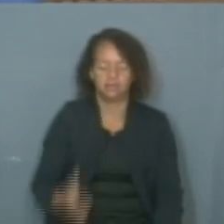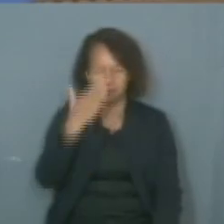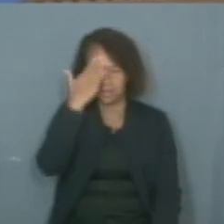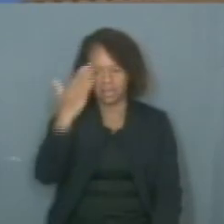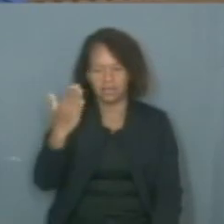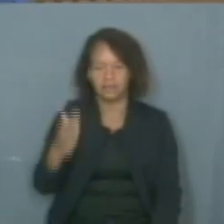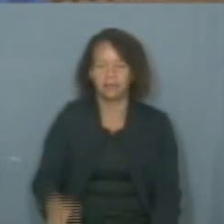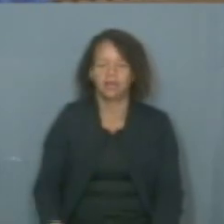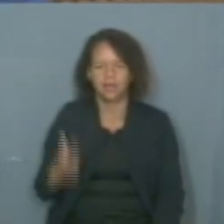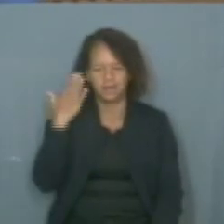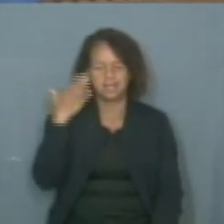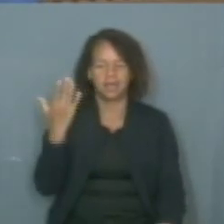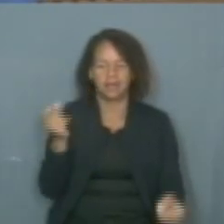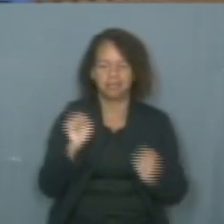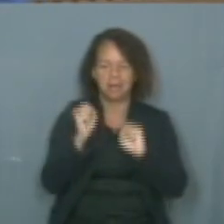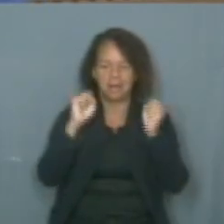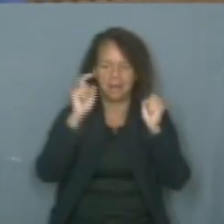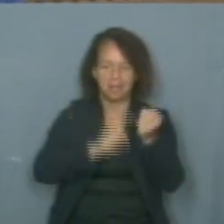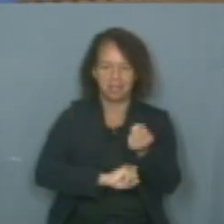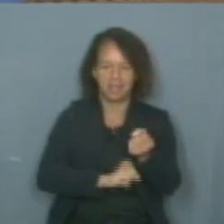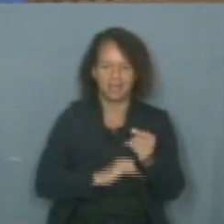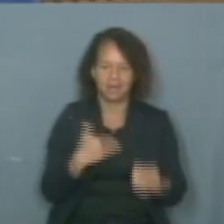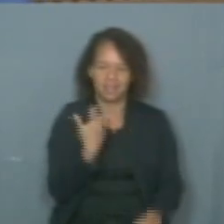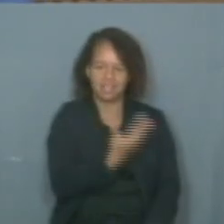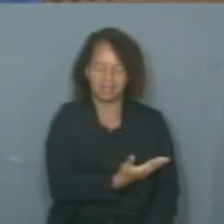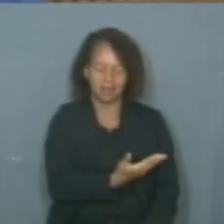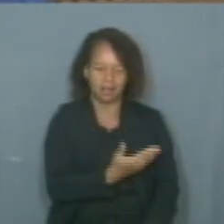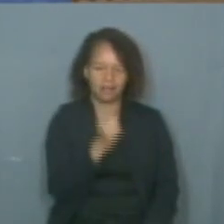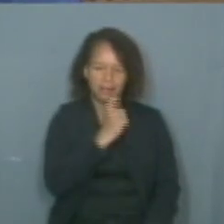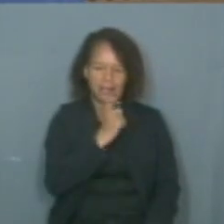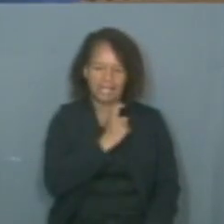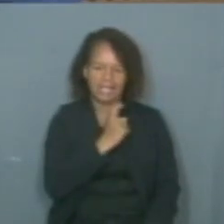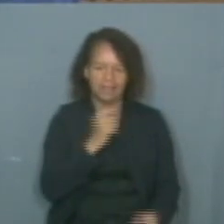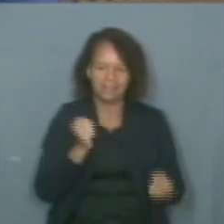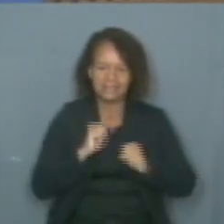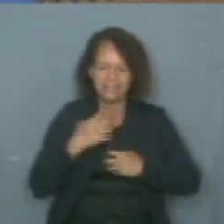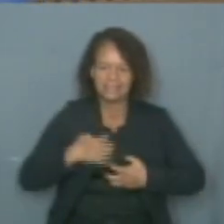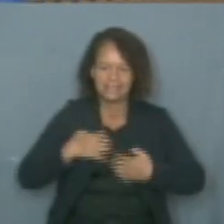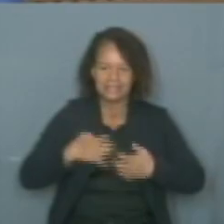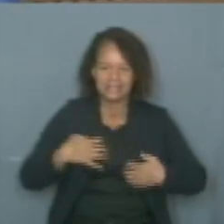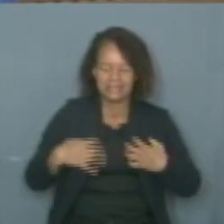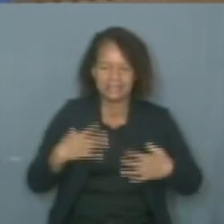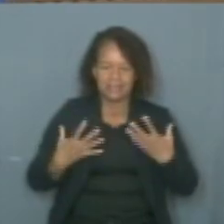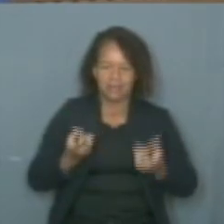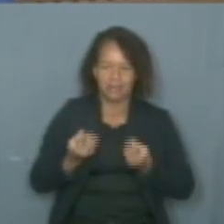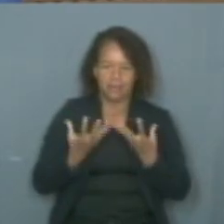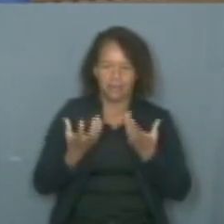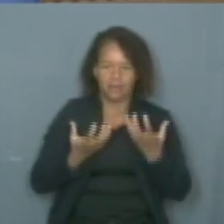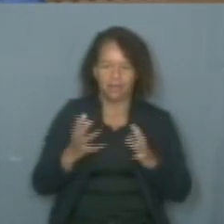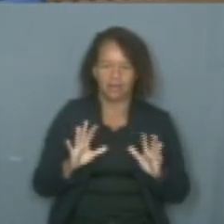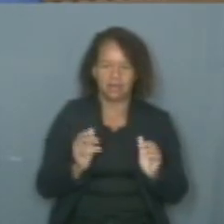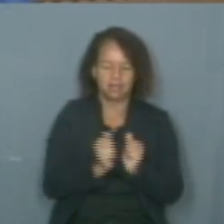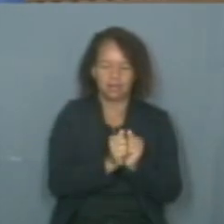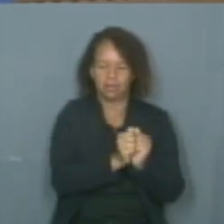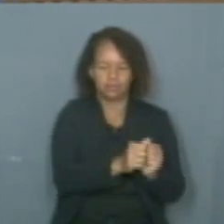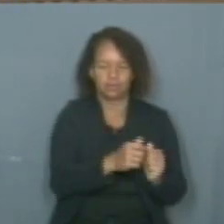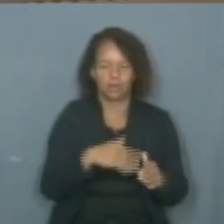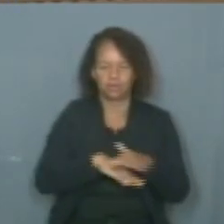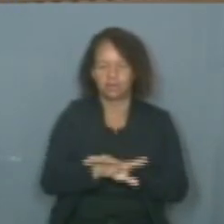Obrigado. Eu sei que é difícil se conter, vereadora, quando a gente está do lado da mentira. Eu sei que fica muito ânimo exaltado, mas tem que se acostumar, a senhora é do